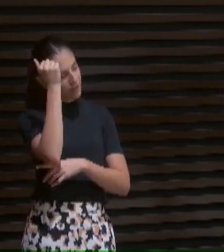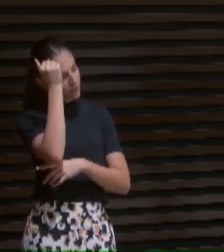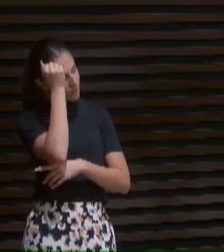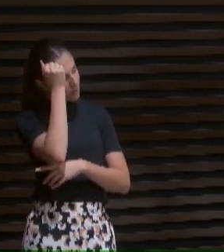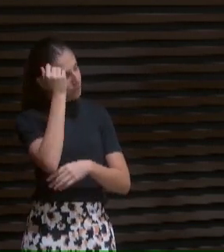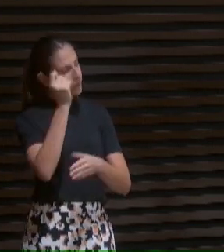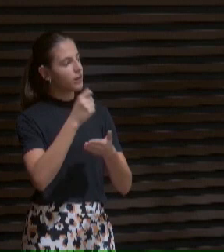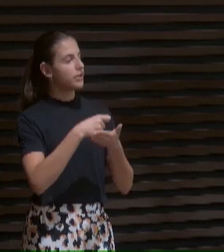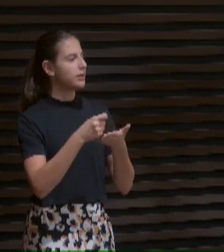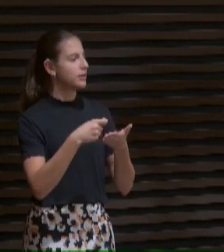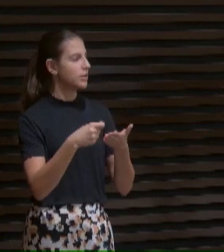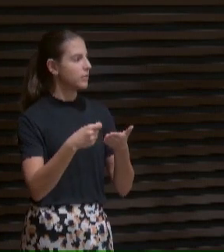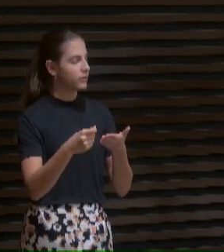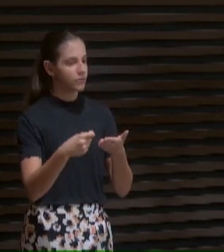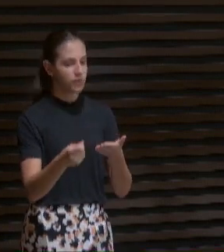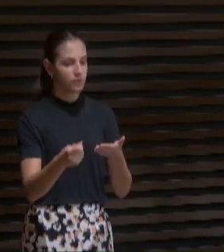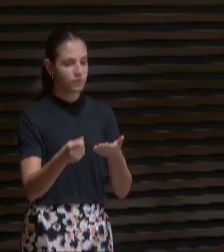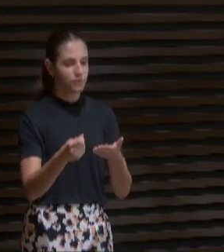os livros que ele escreveu.